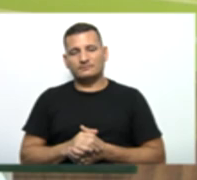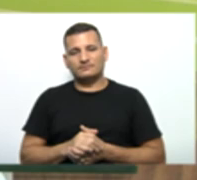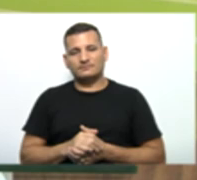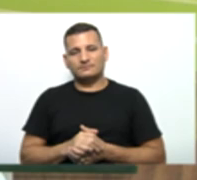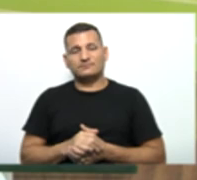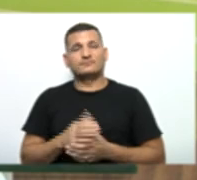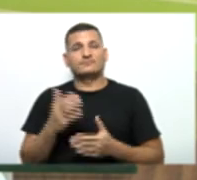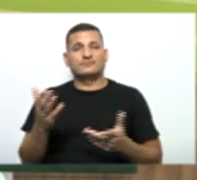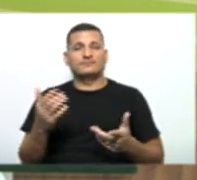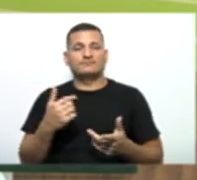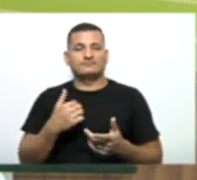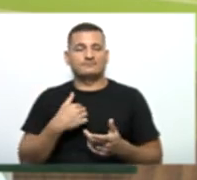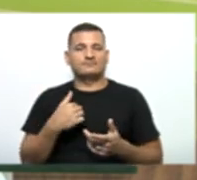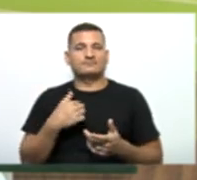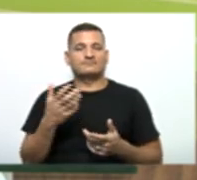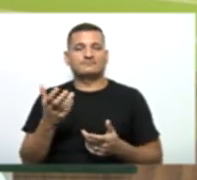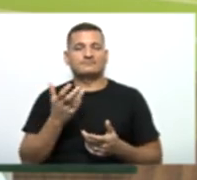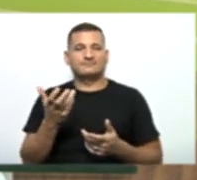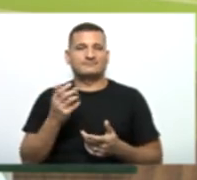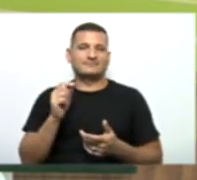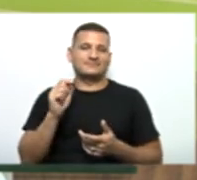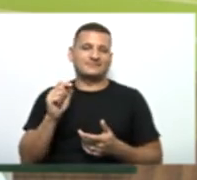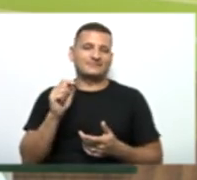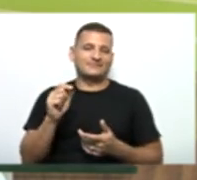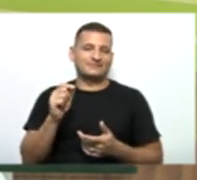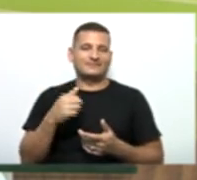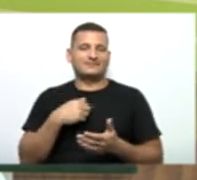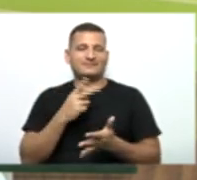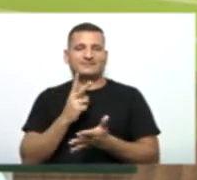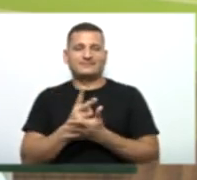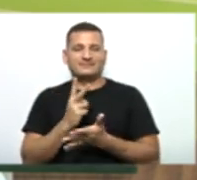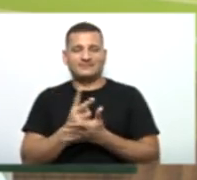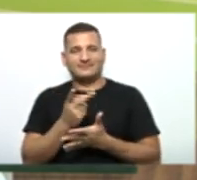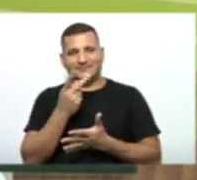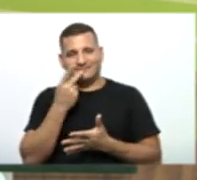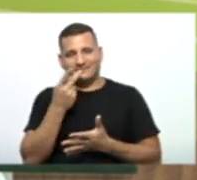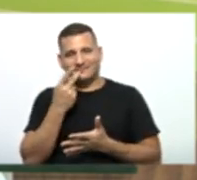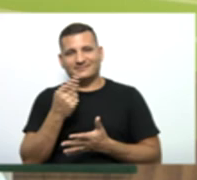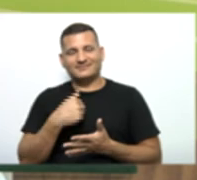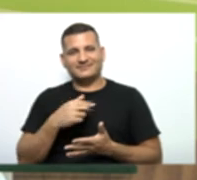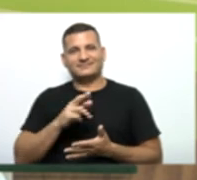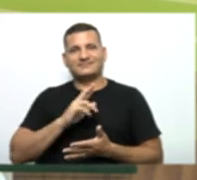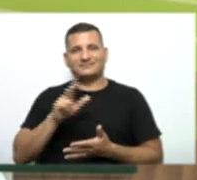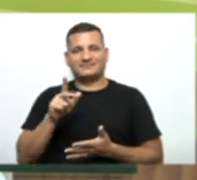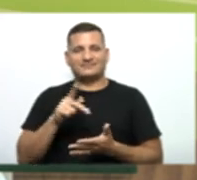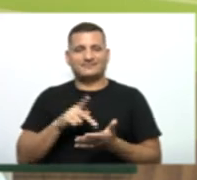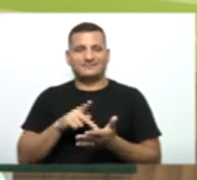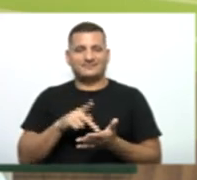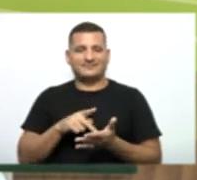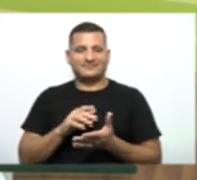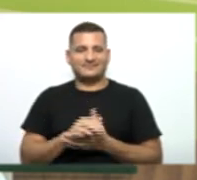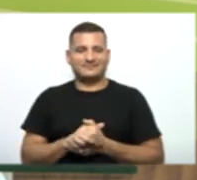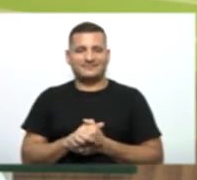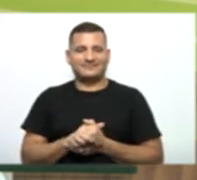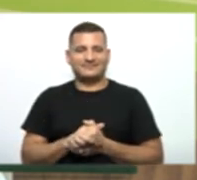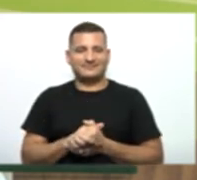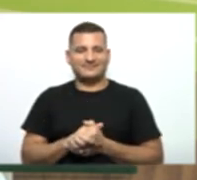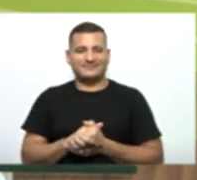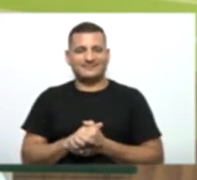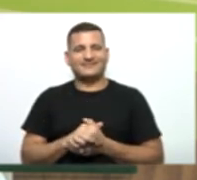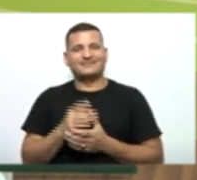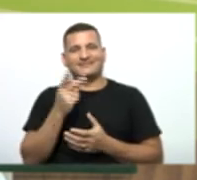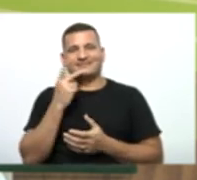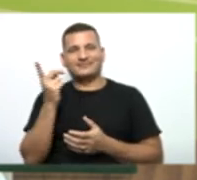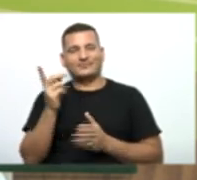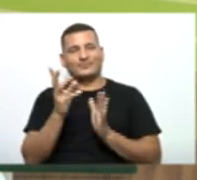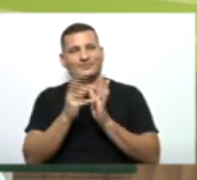aqui, professor, nessa sua última fala aí, que eu sempre falo diferentemente, né? Você falou aí que o conteúdo foi